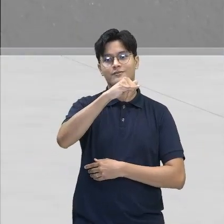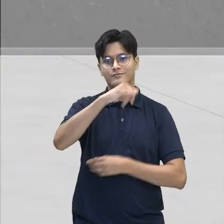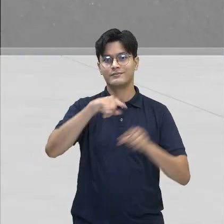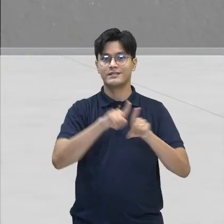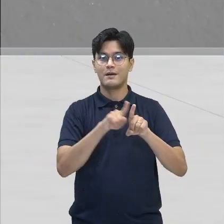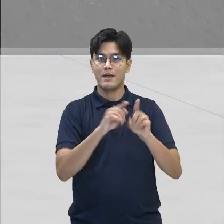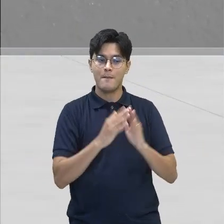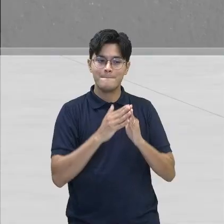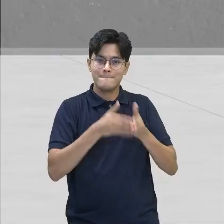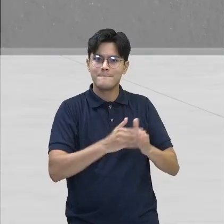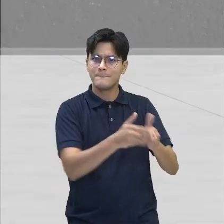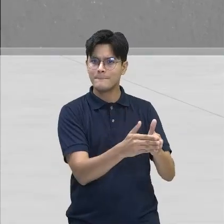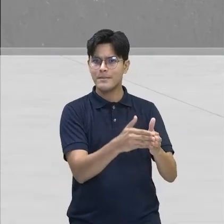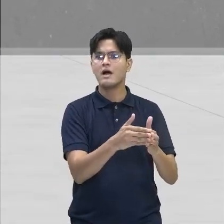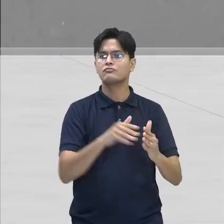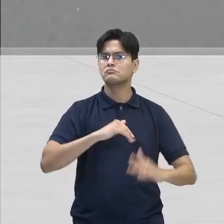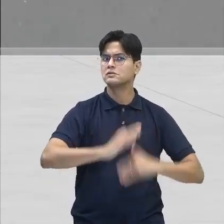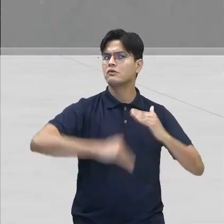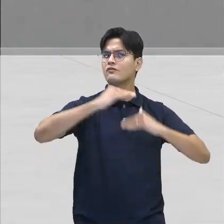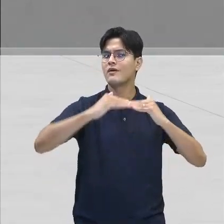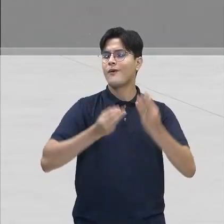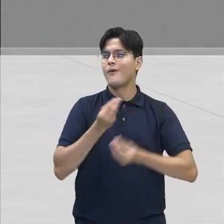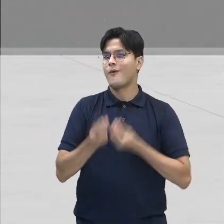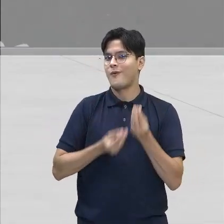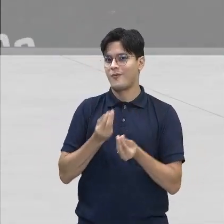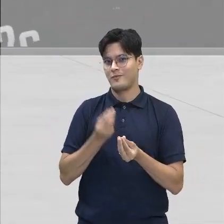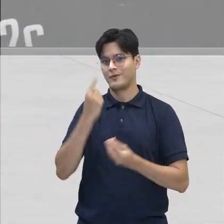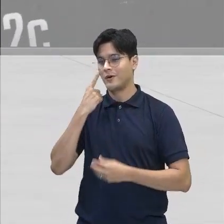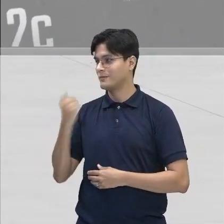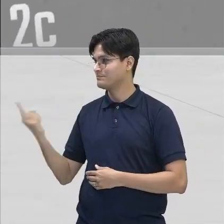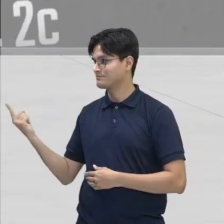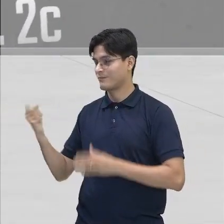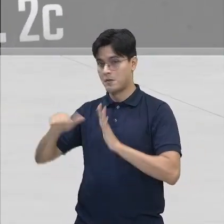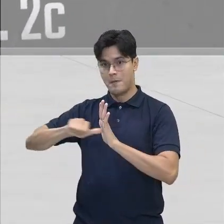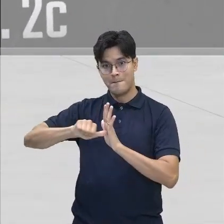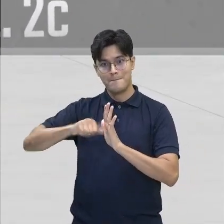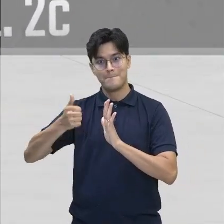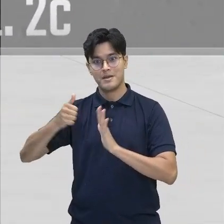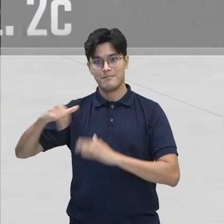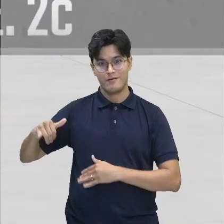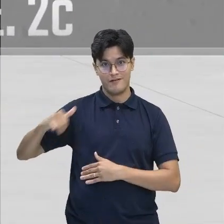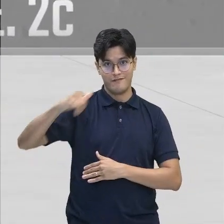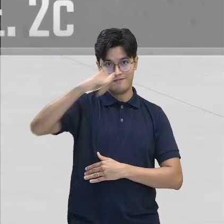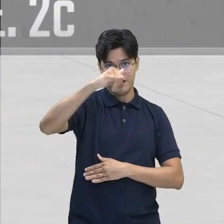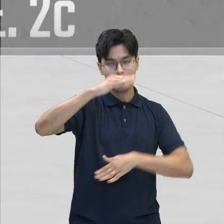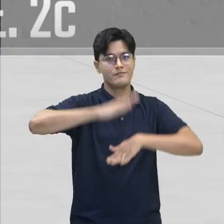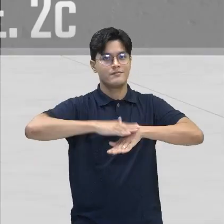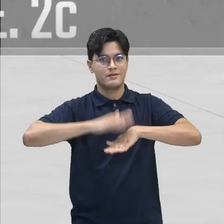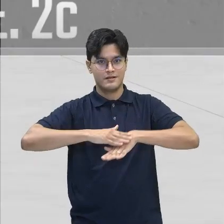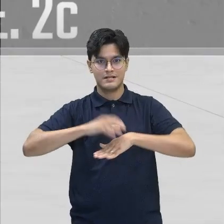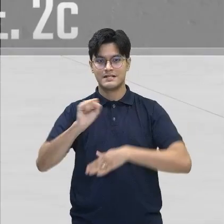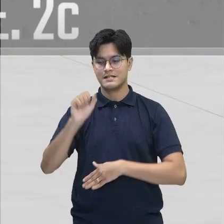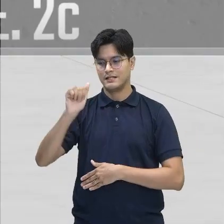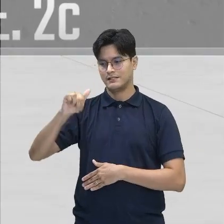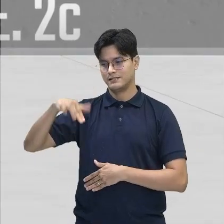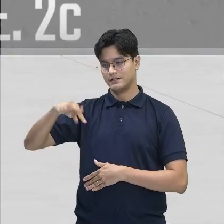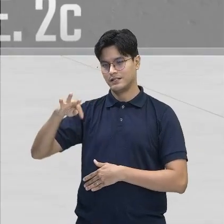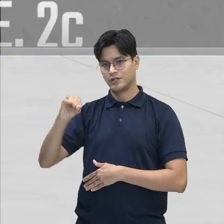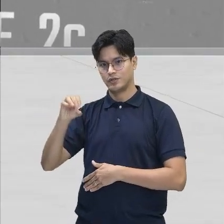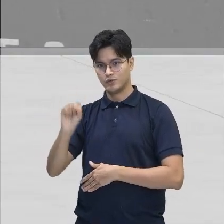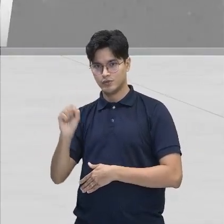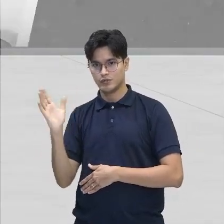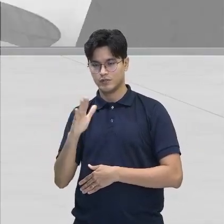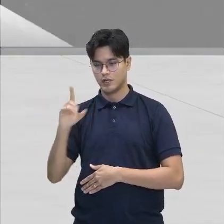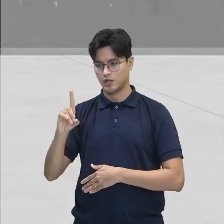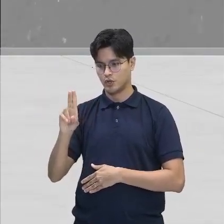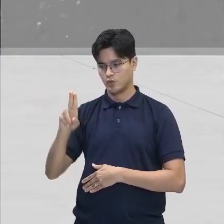vendo aqui, e o transporte marítimo. Olha, esse foi o primeiro avião, 14 bis, criado por Santos Dumont, inclusive um brasileiro, tá? A gente tem aqui